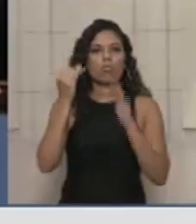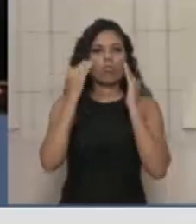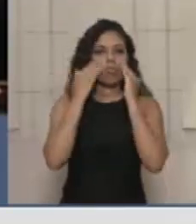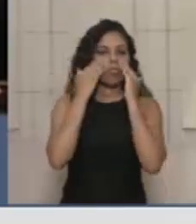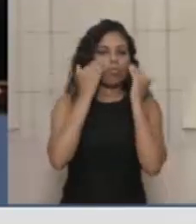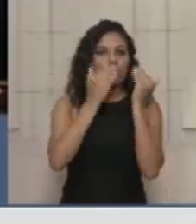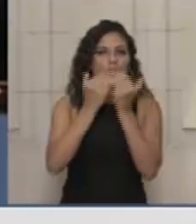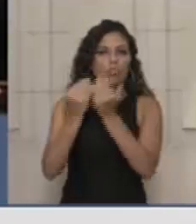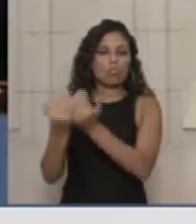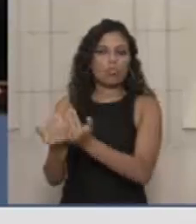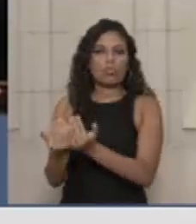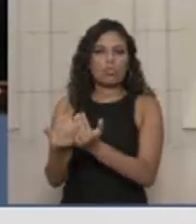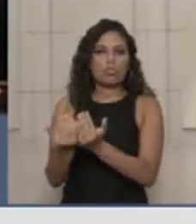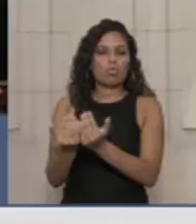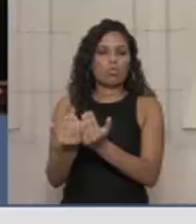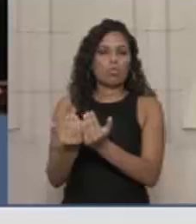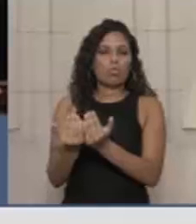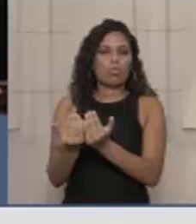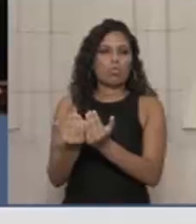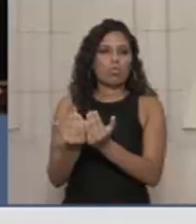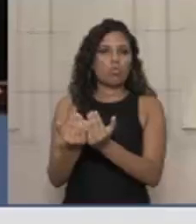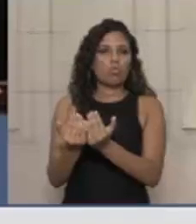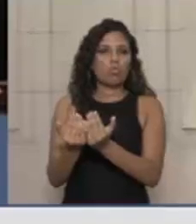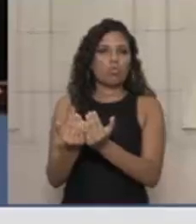apresentado pelo